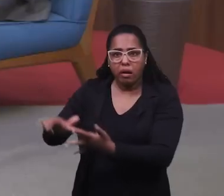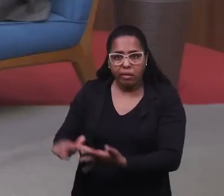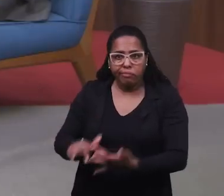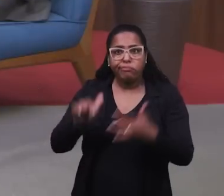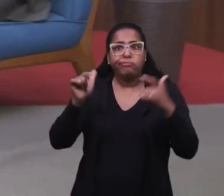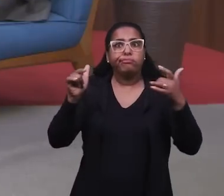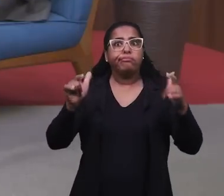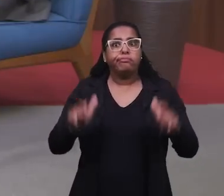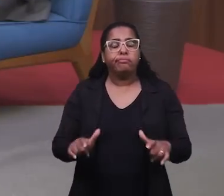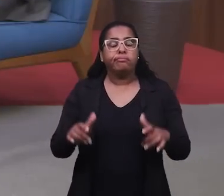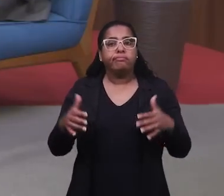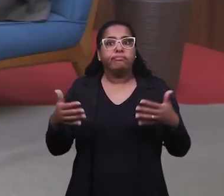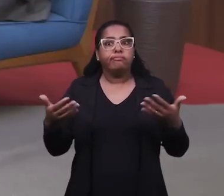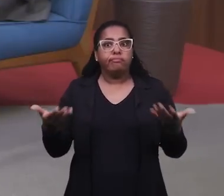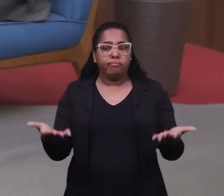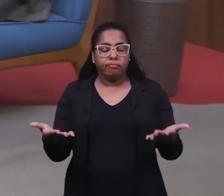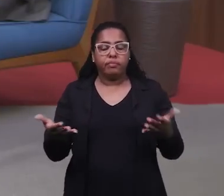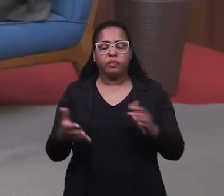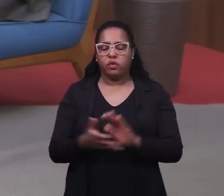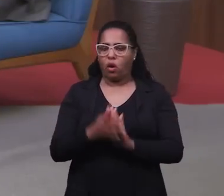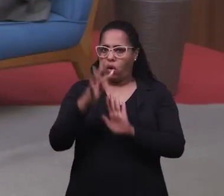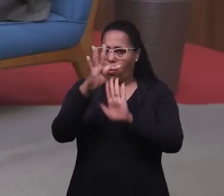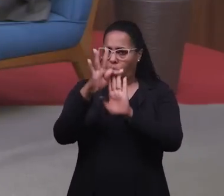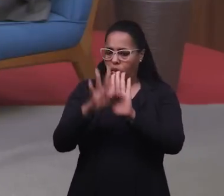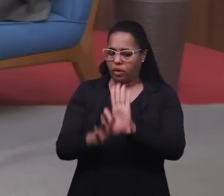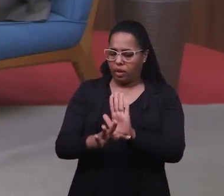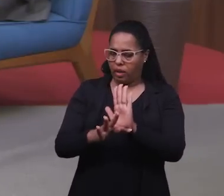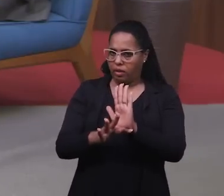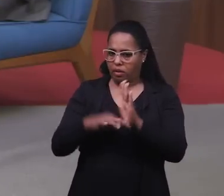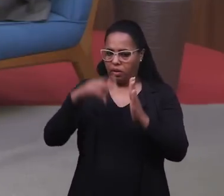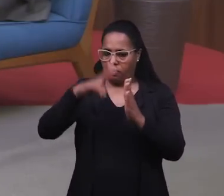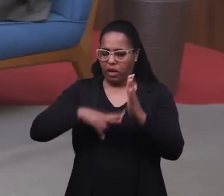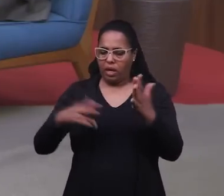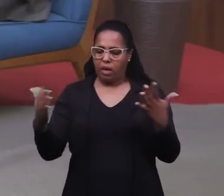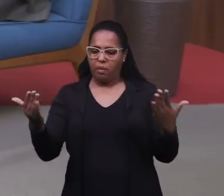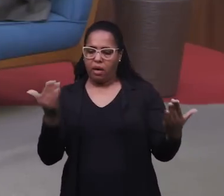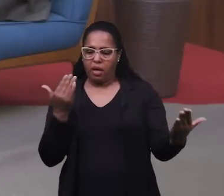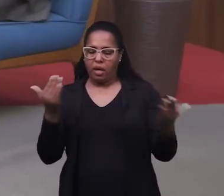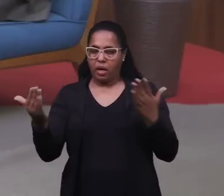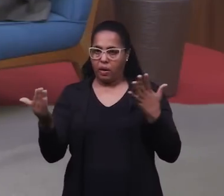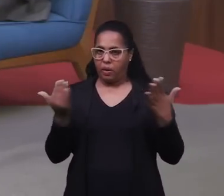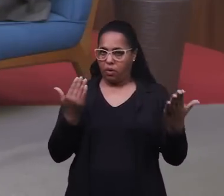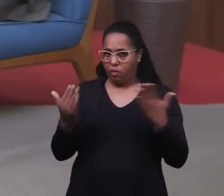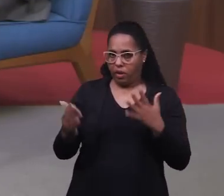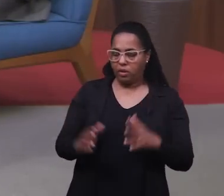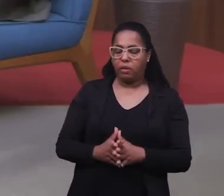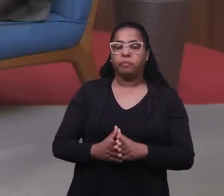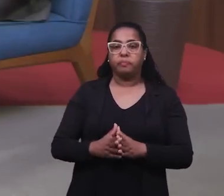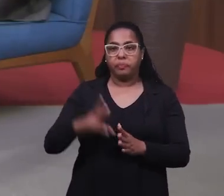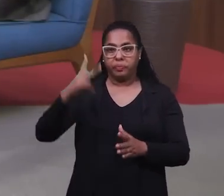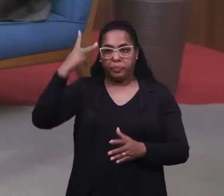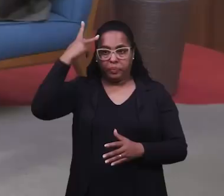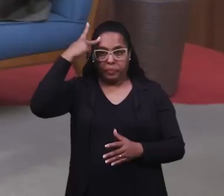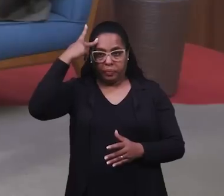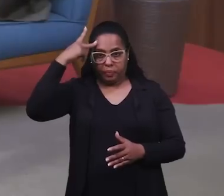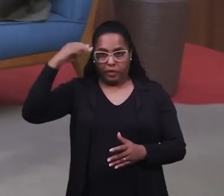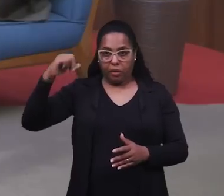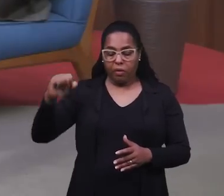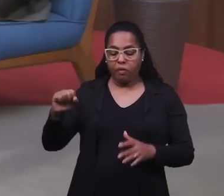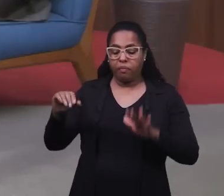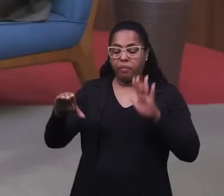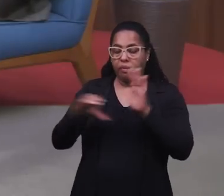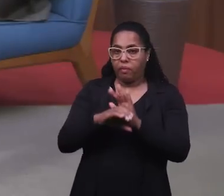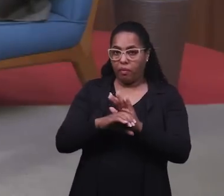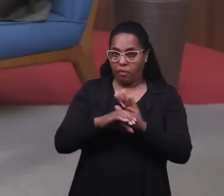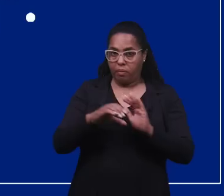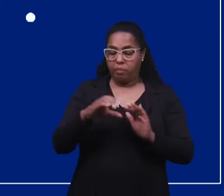da Palavra do Senhor para que vocês façam a aplicação a partir desse pressuposto que foi colocado aqui. Provérbios 14, verso